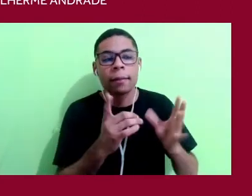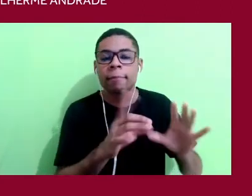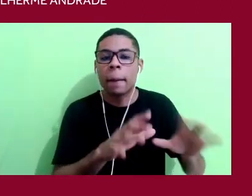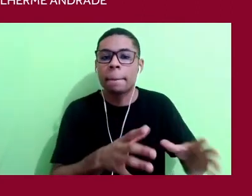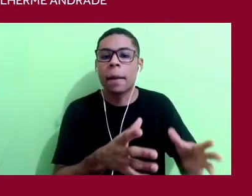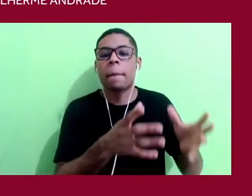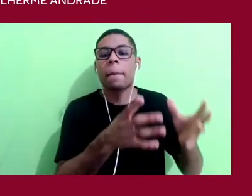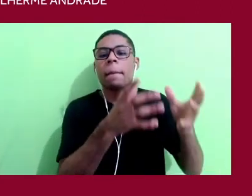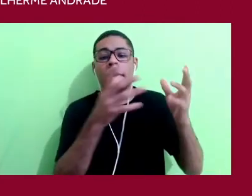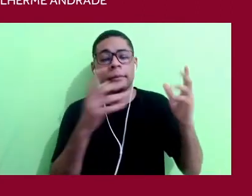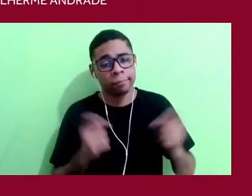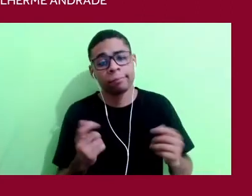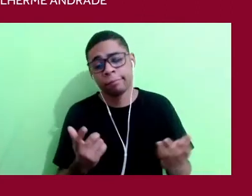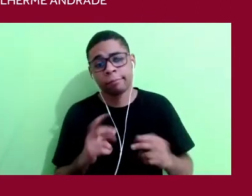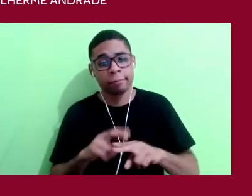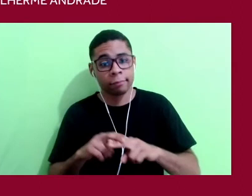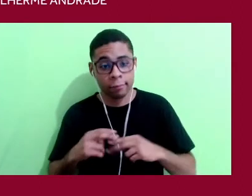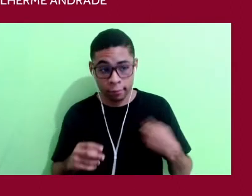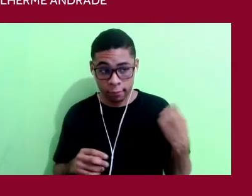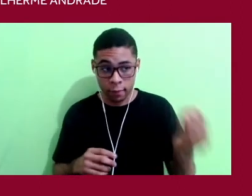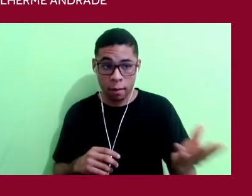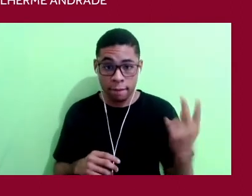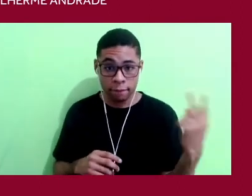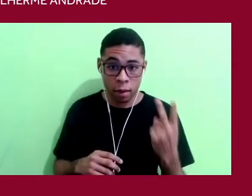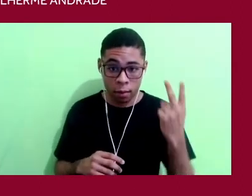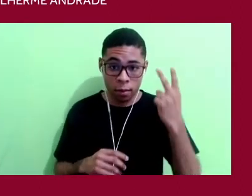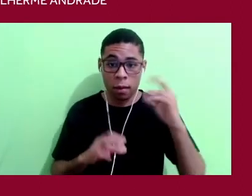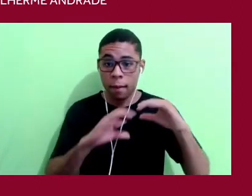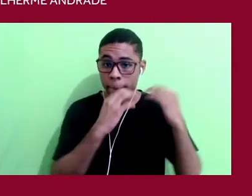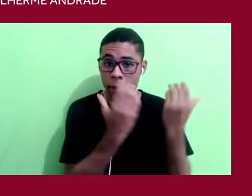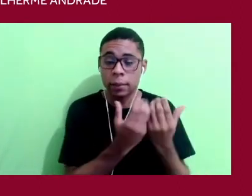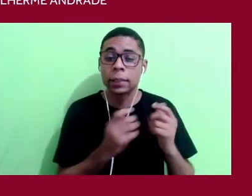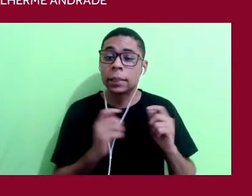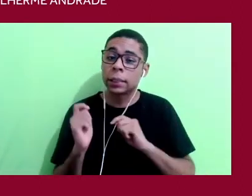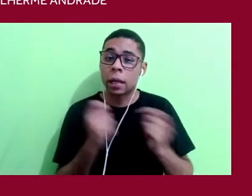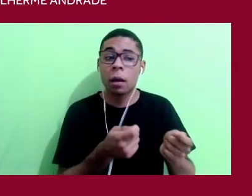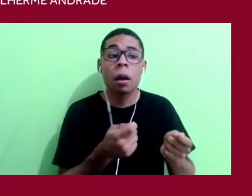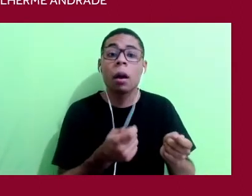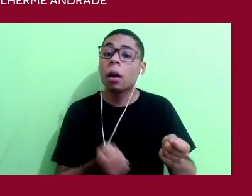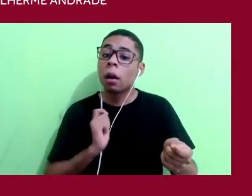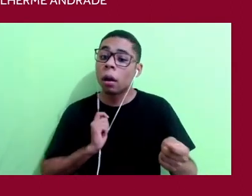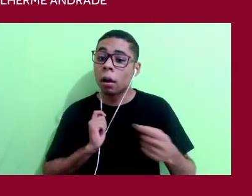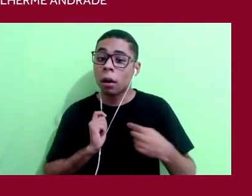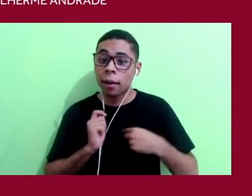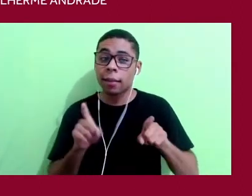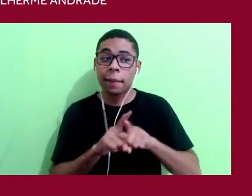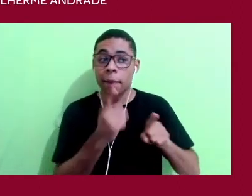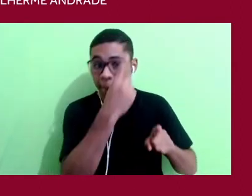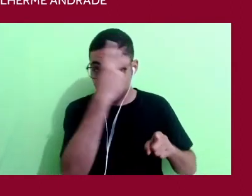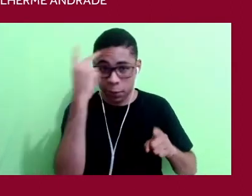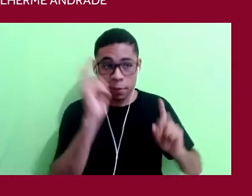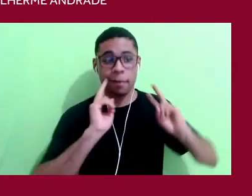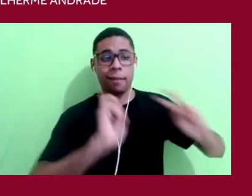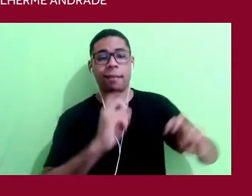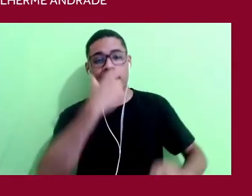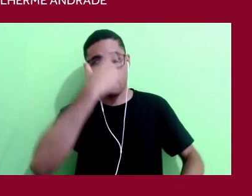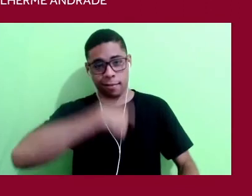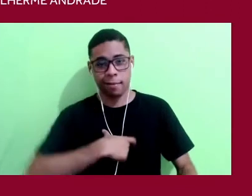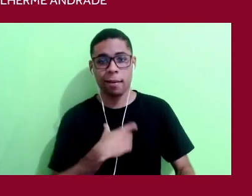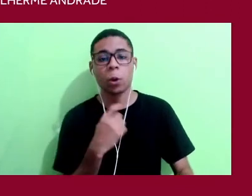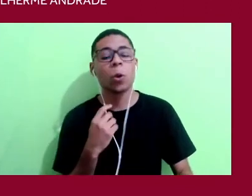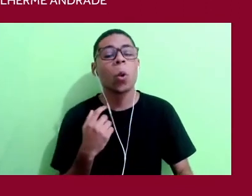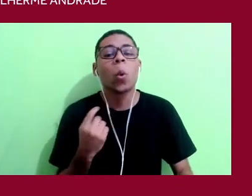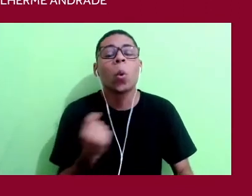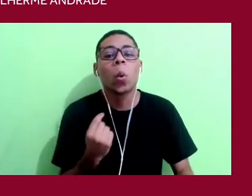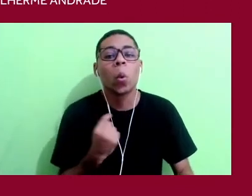a partir da geração de valor para nossa comunidade, aumentar o nosso valor percebido pela comunidade, né? Porque